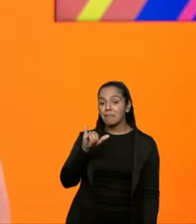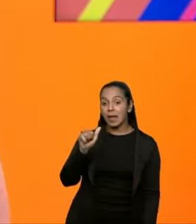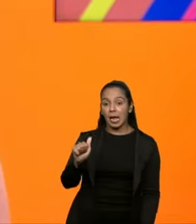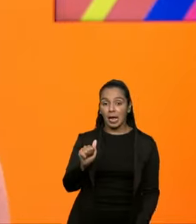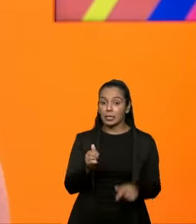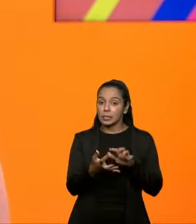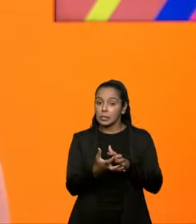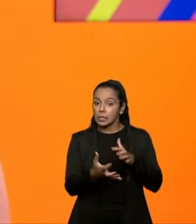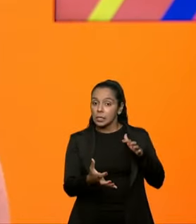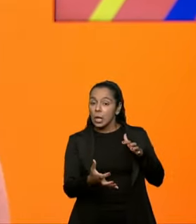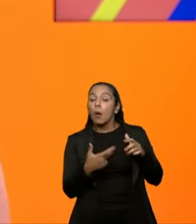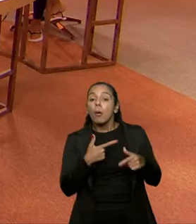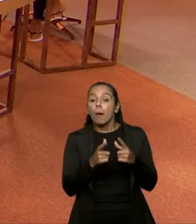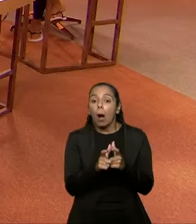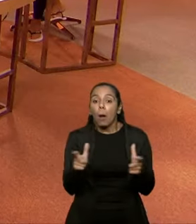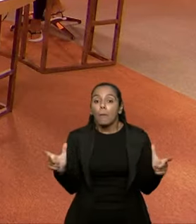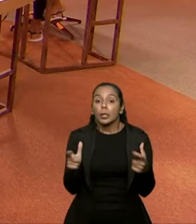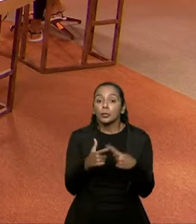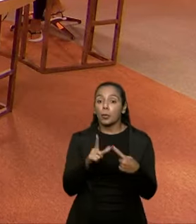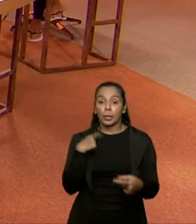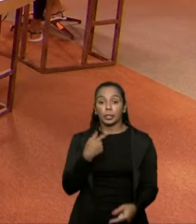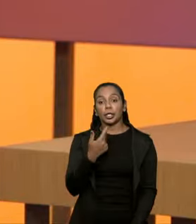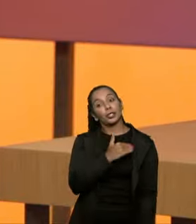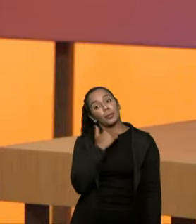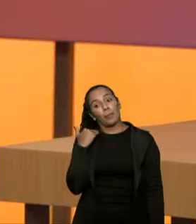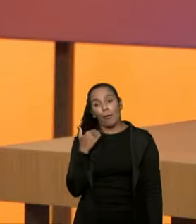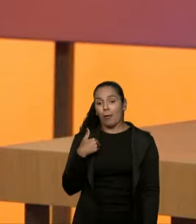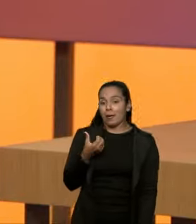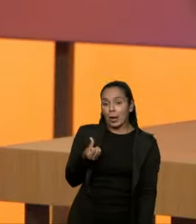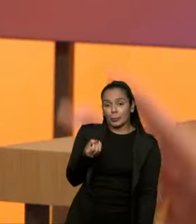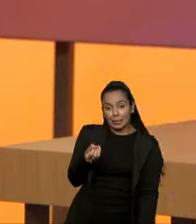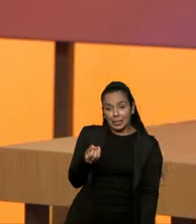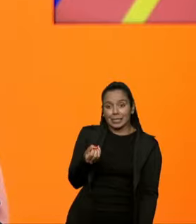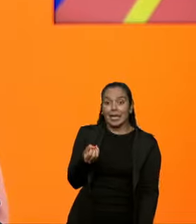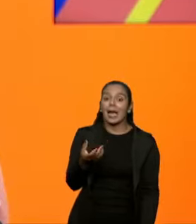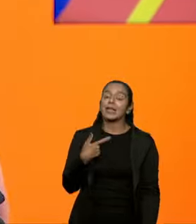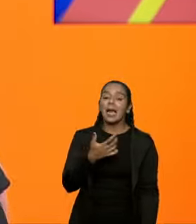com 60 anos. Sim. Antigamente não era demência, era gagá, né? Falava que era gagá.